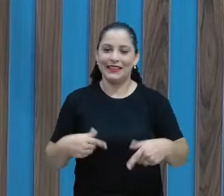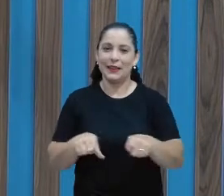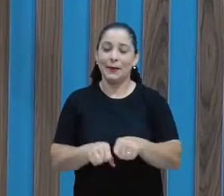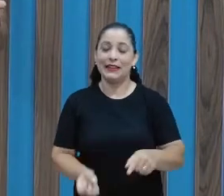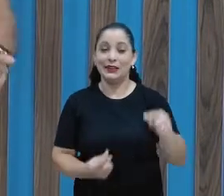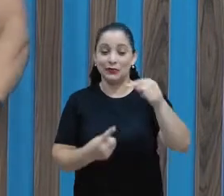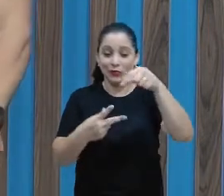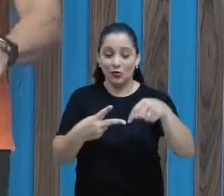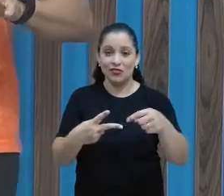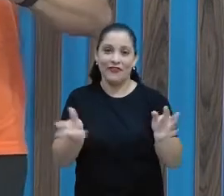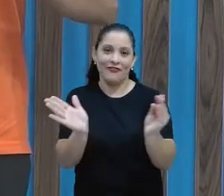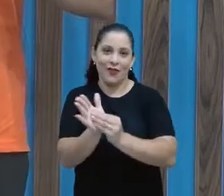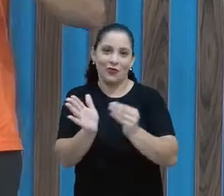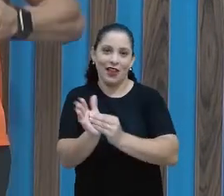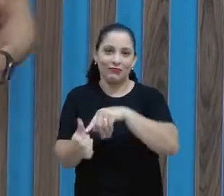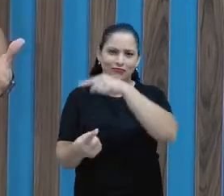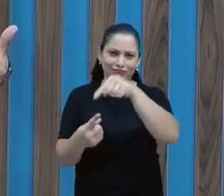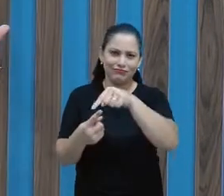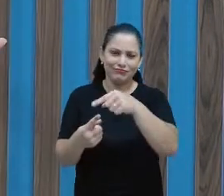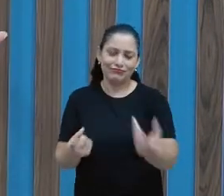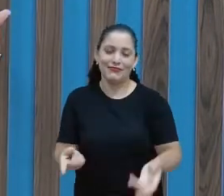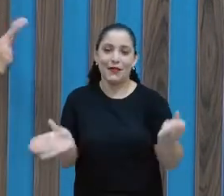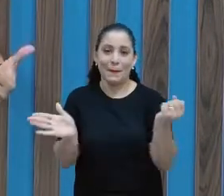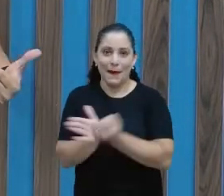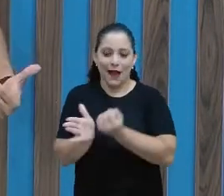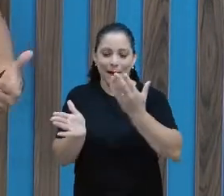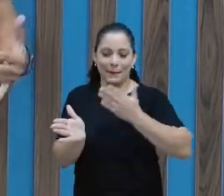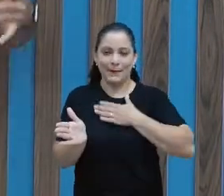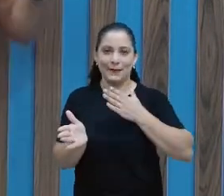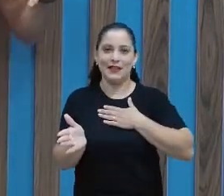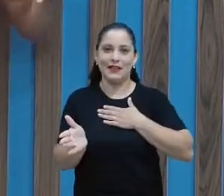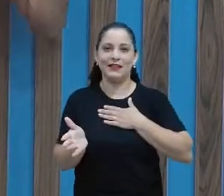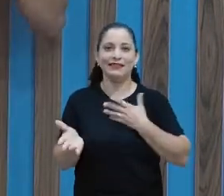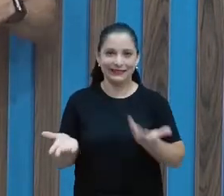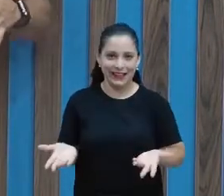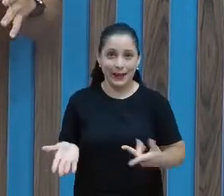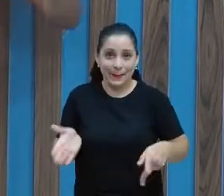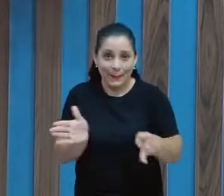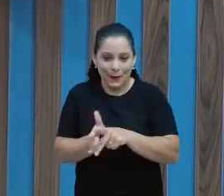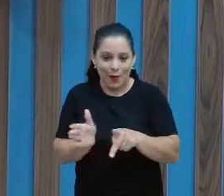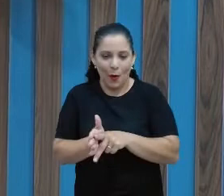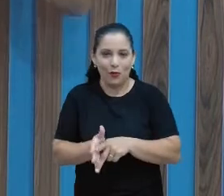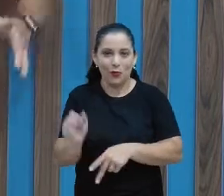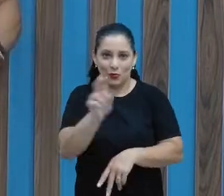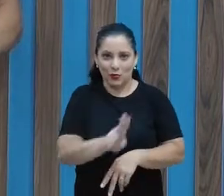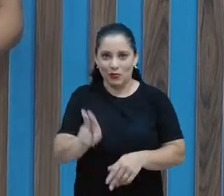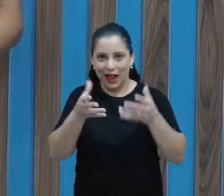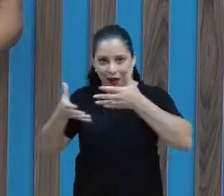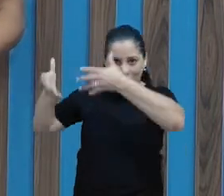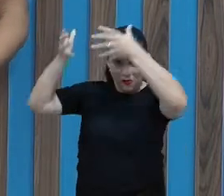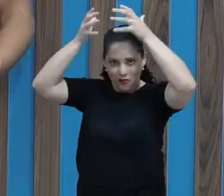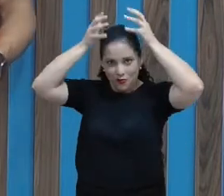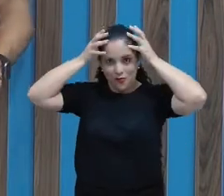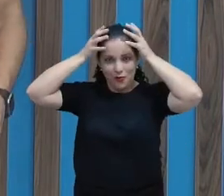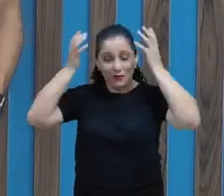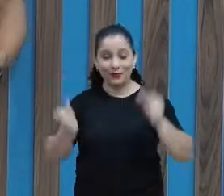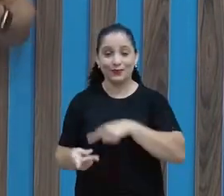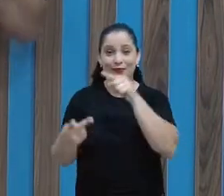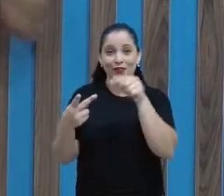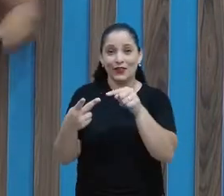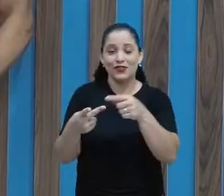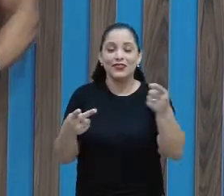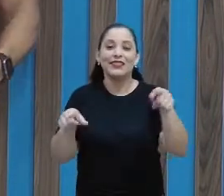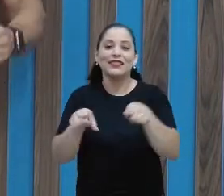coisas pendentes aqui, viu? Uma marca registrada minha, Dini, que eu preciso colocar na cabeça, né, para esconder a careca. E também